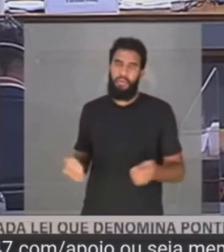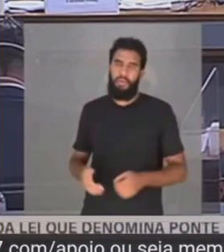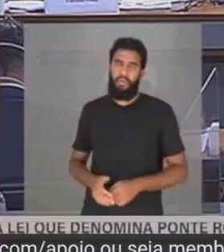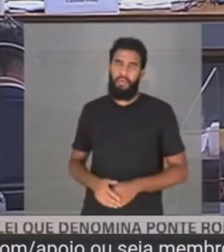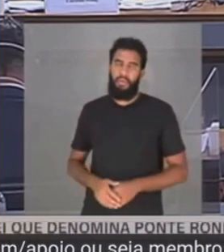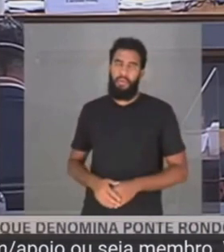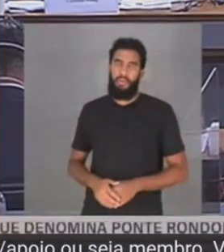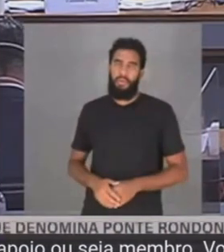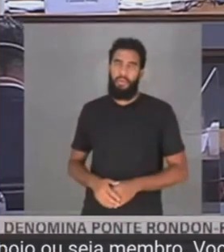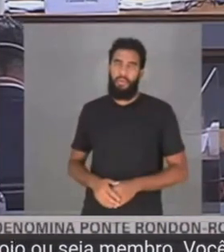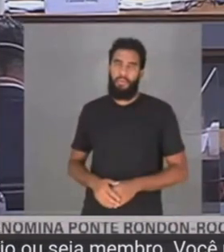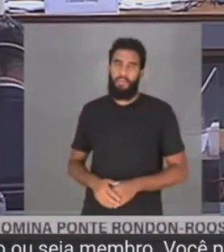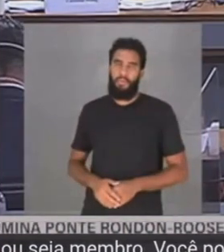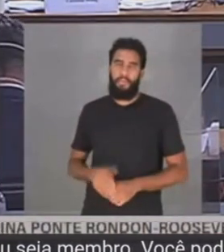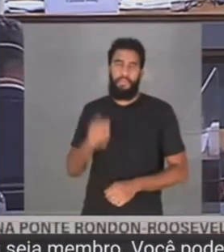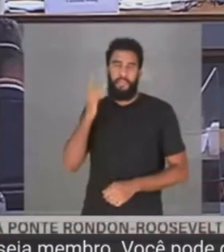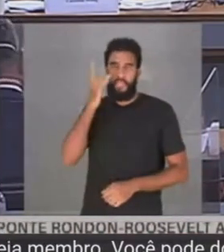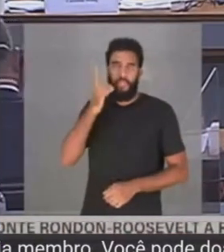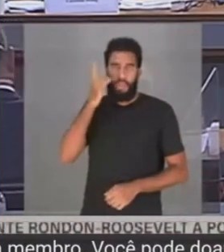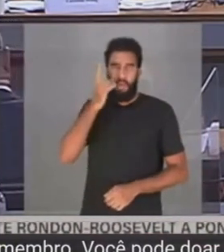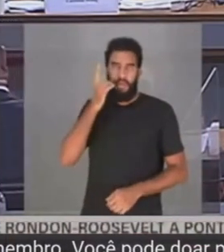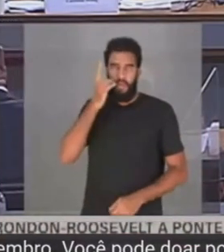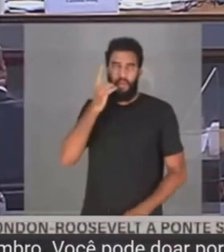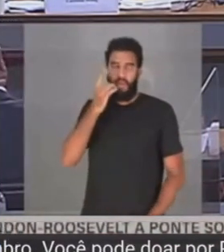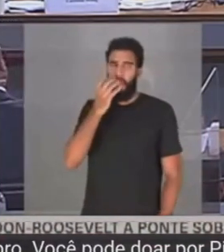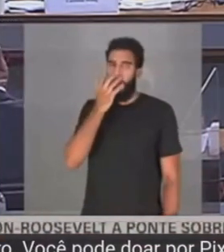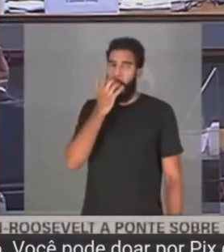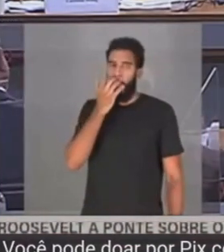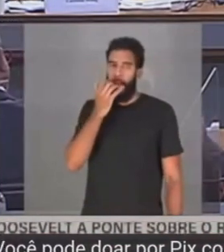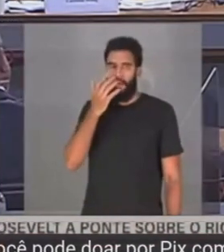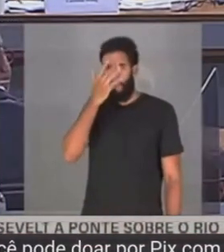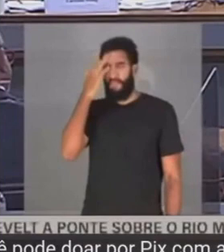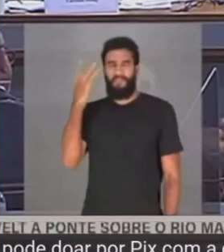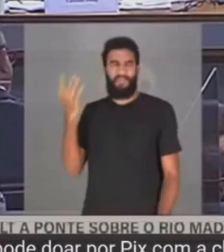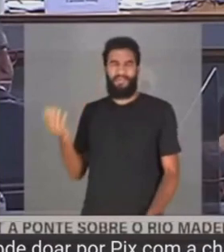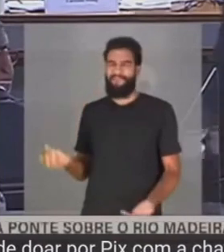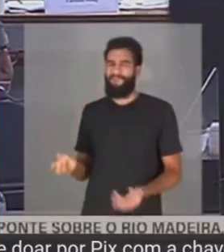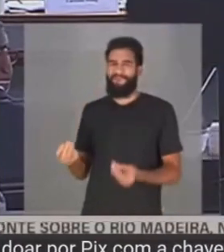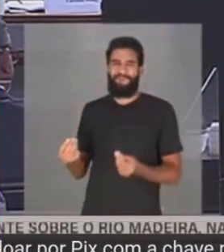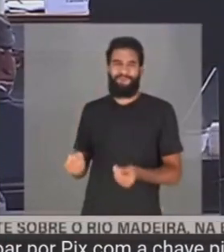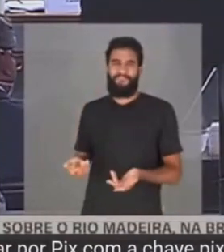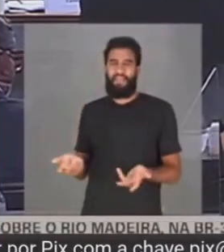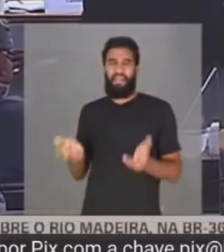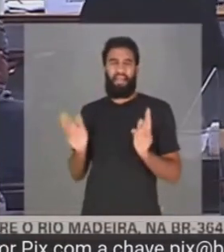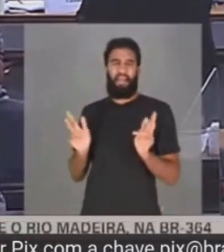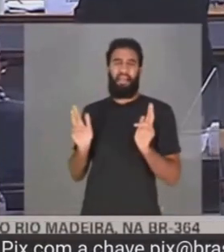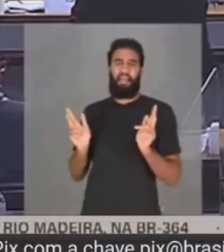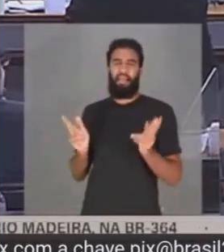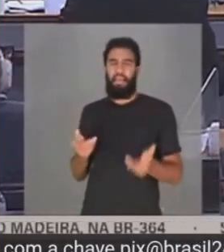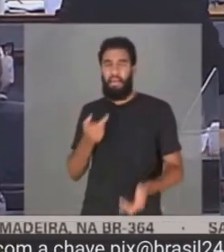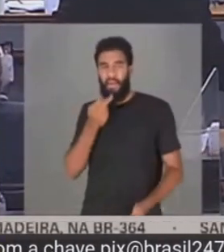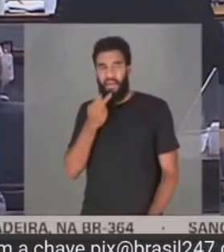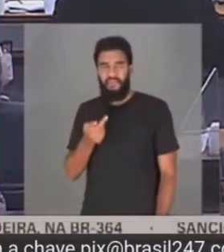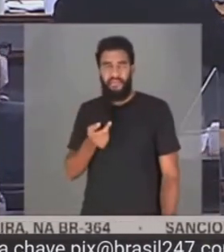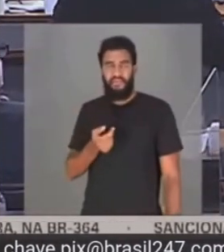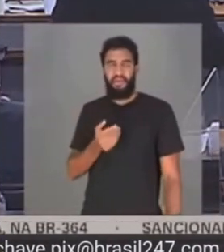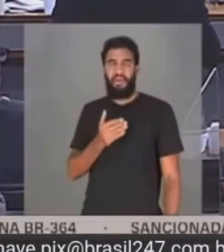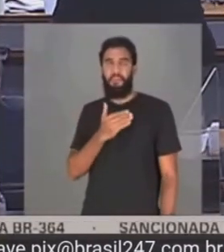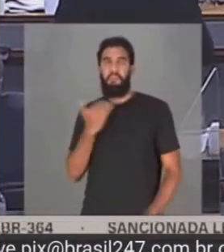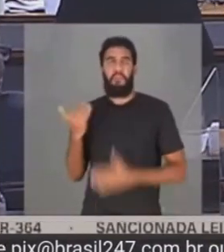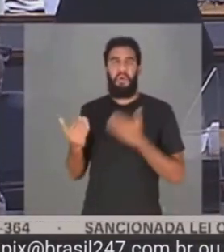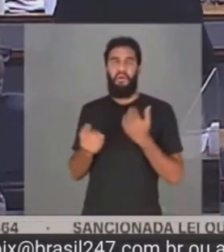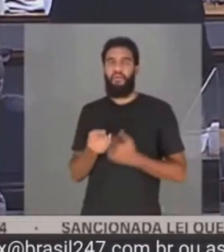Muito menos o deputado Osmar Terra, que é um fanfarrão, que veio aqui e dizia que ia morrer 800 pessoas, mil